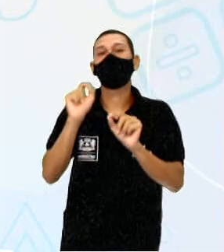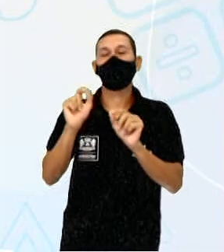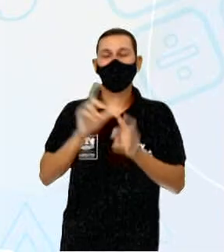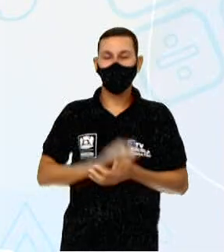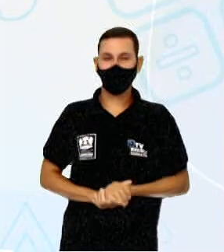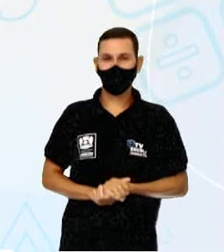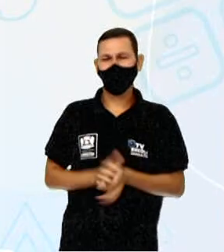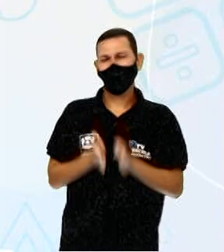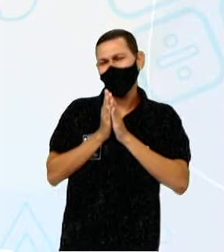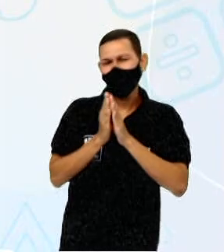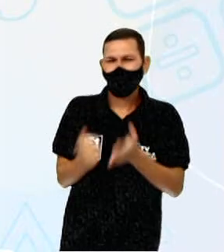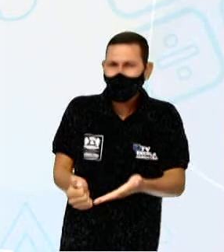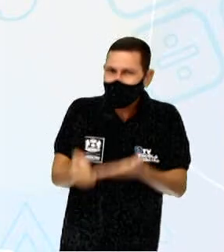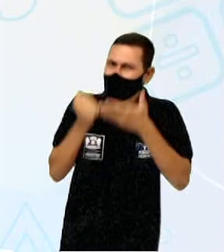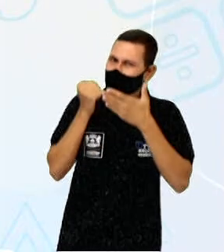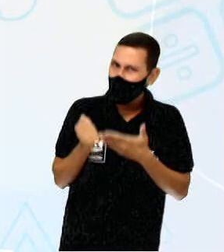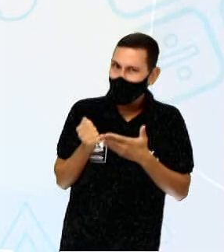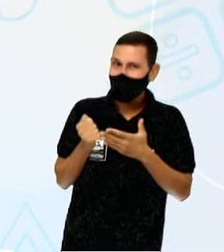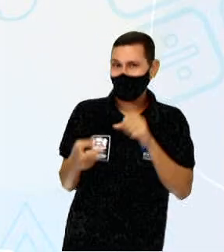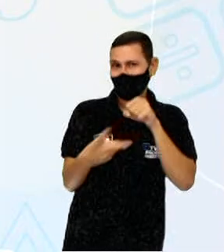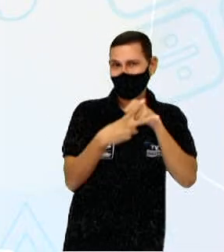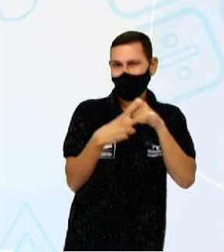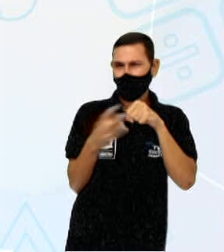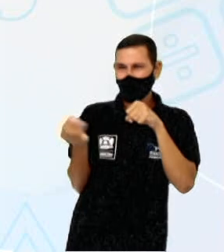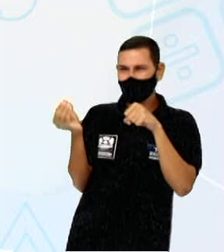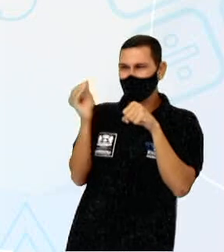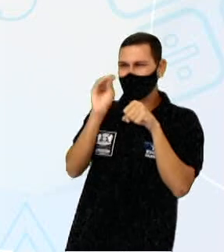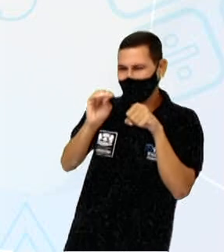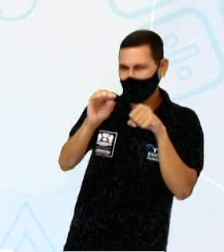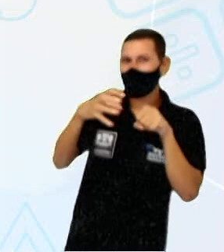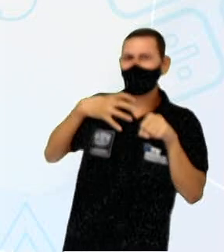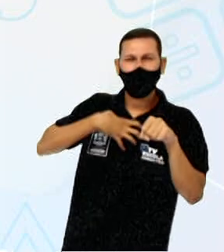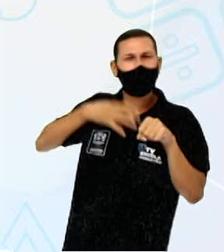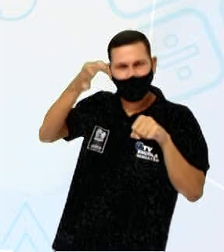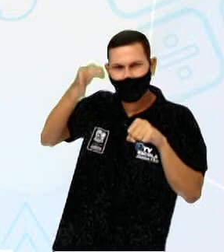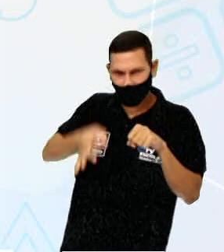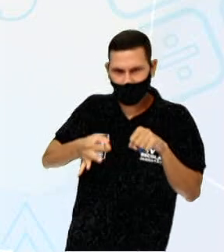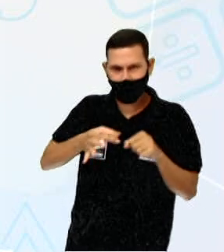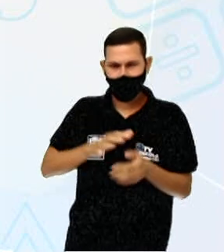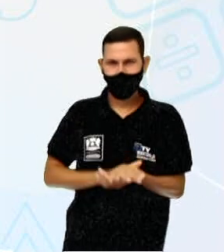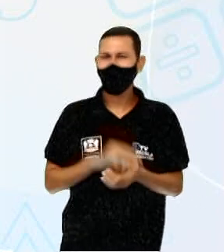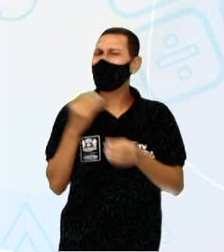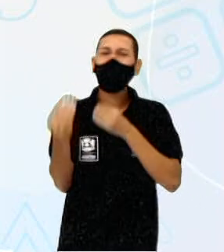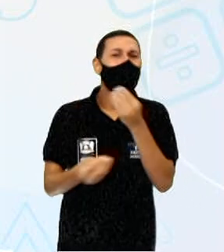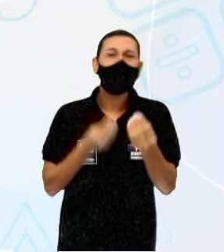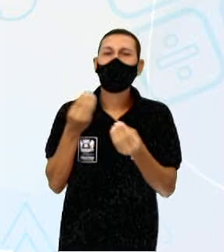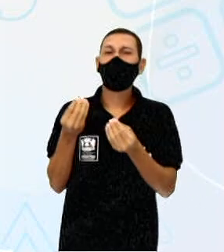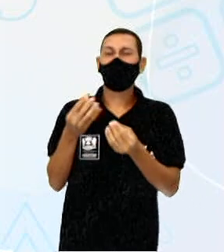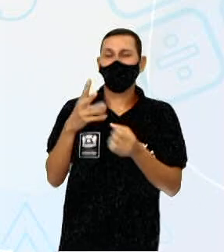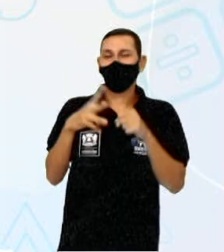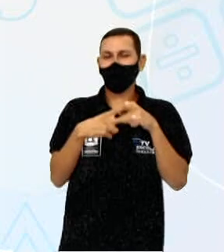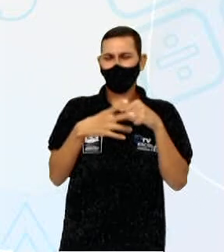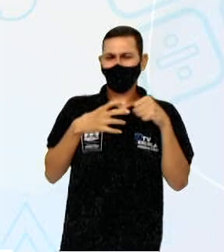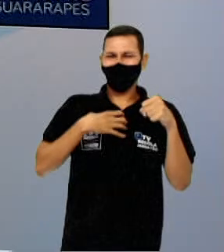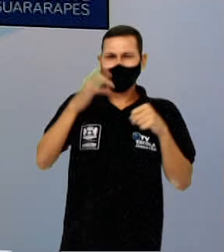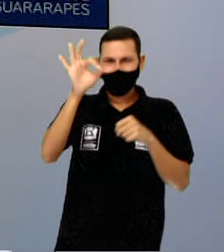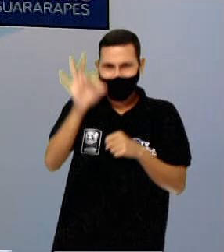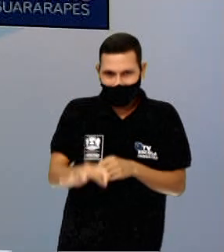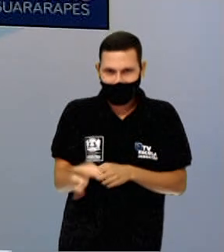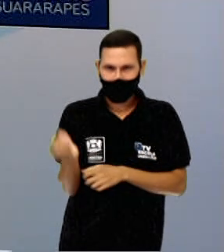ajudem a colocar o verbo aqui de forma correta. Como é que a gente vai fazer para colocar o verbo? Vejam